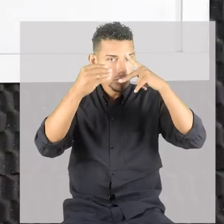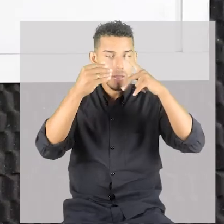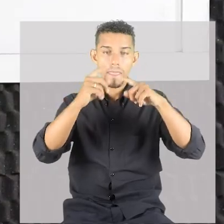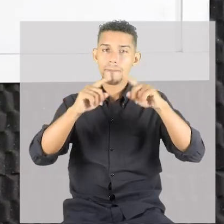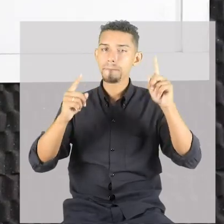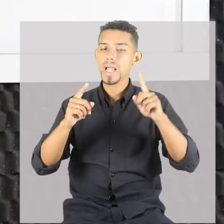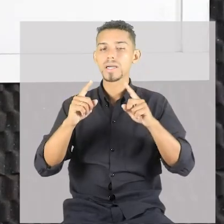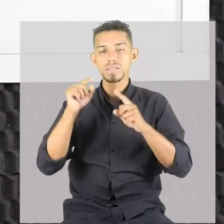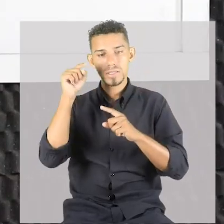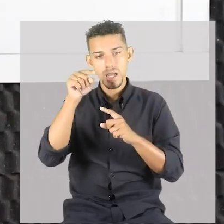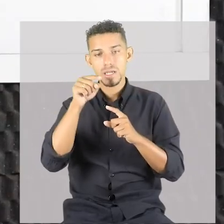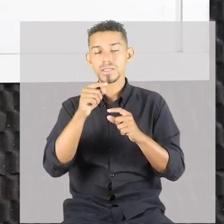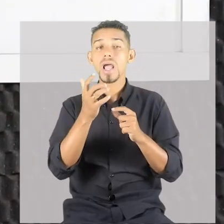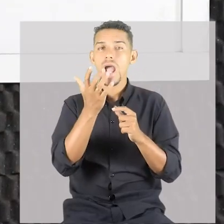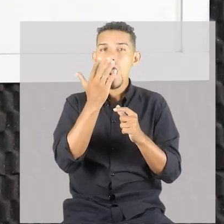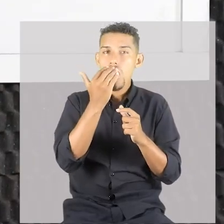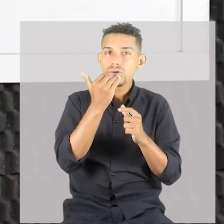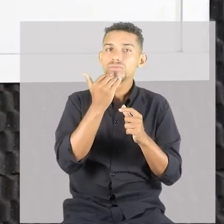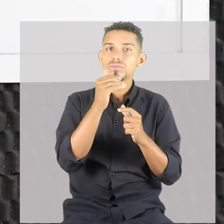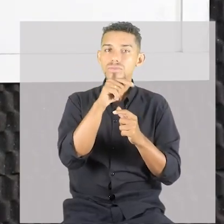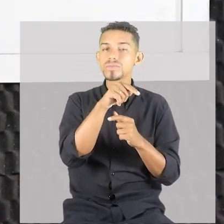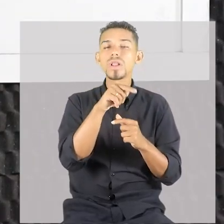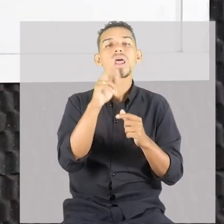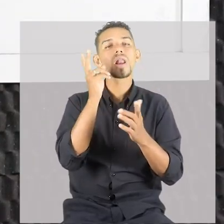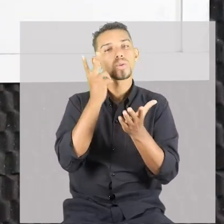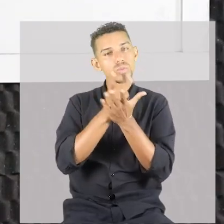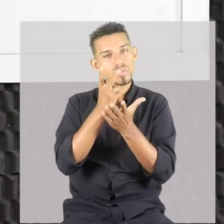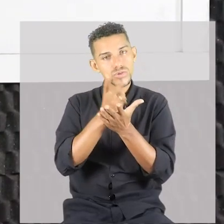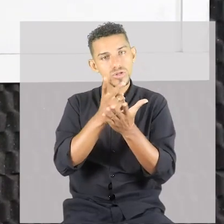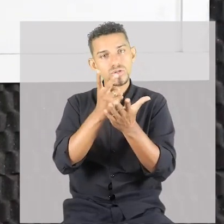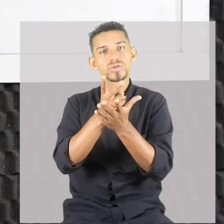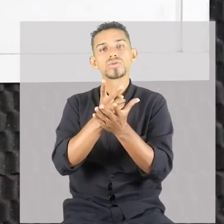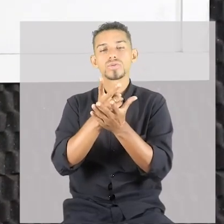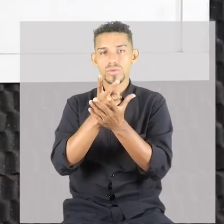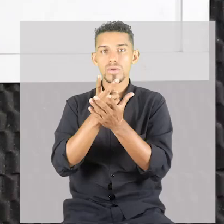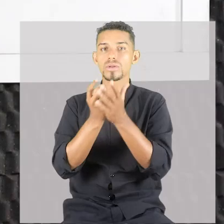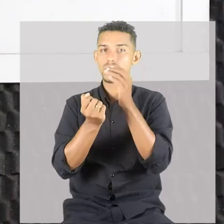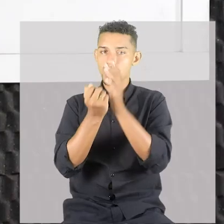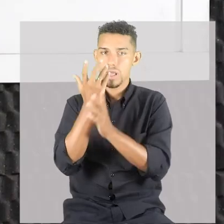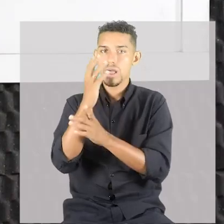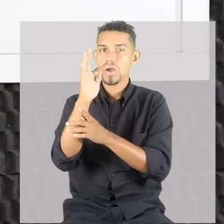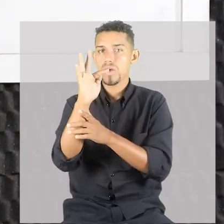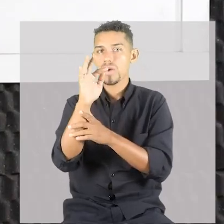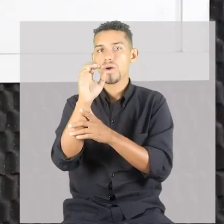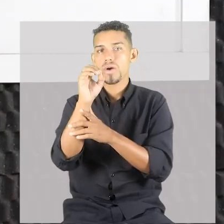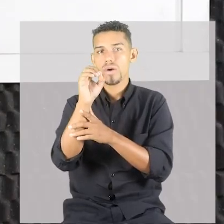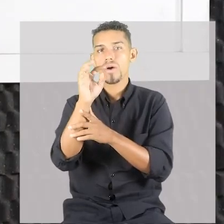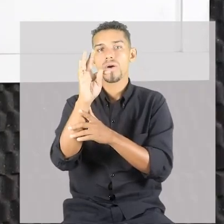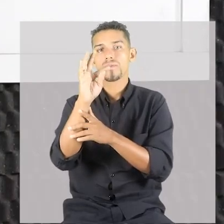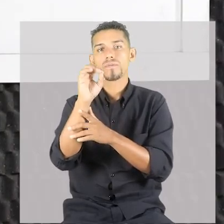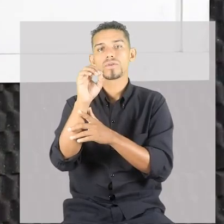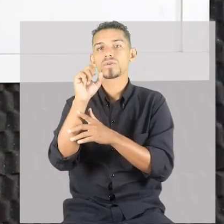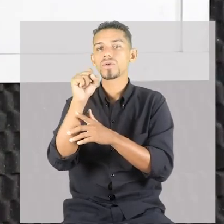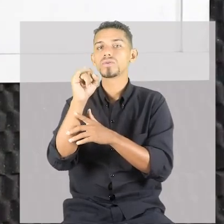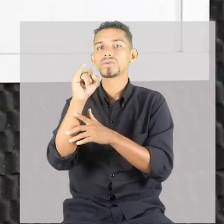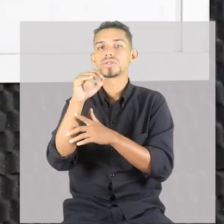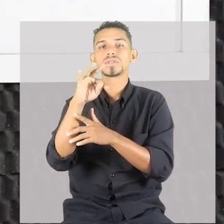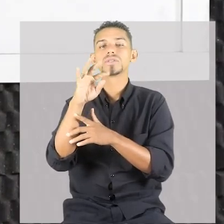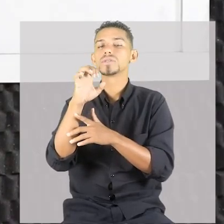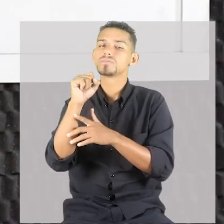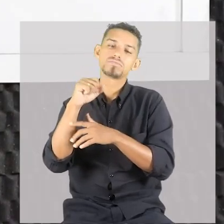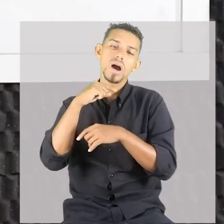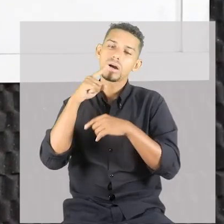essa planta, ainda que carnívora, ela continua fazendo fotossíntese. Ela sobreviveria com a fotossíntese, mas